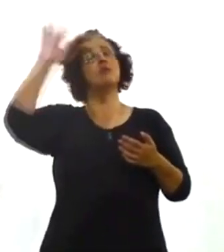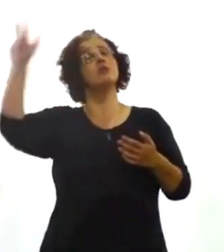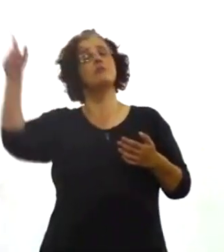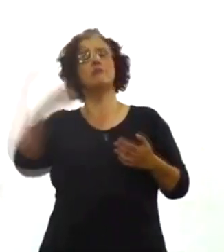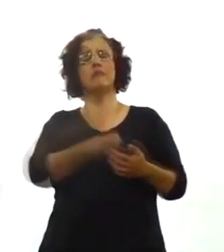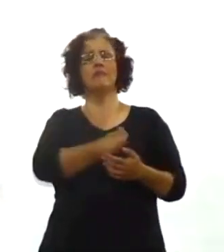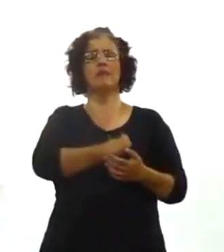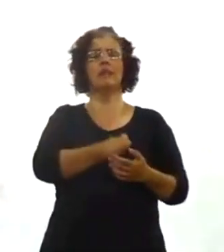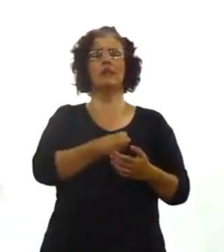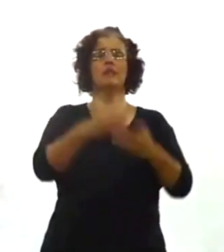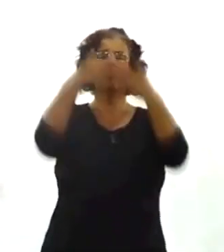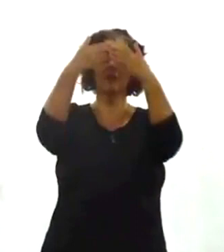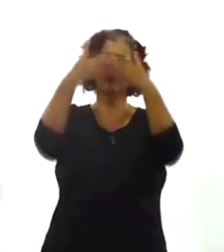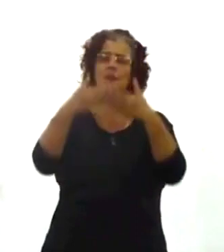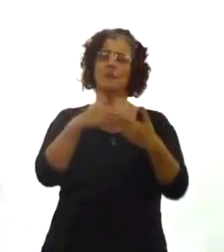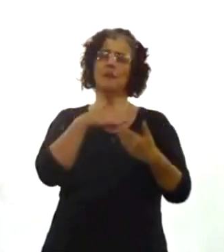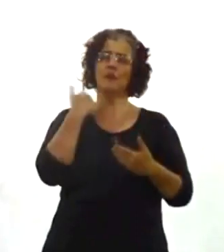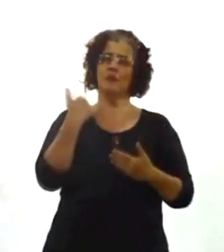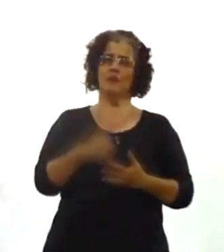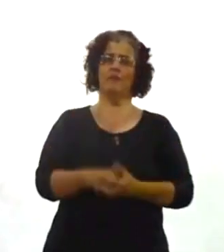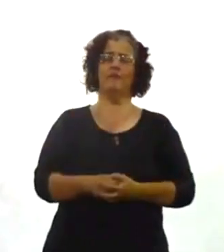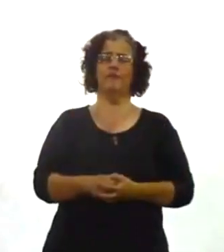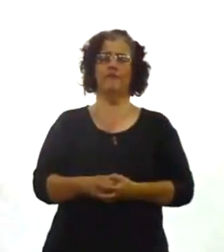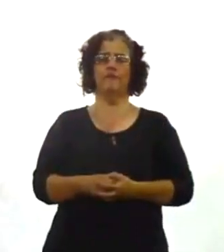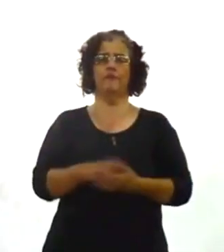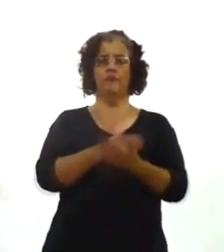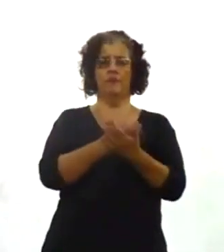que ele começa dizendo que